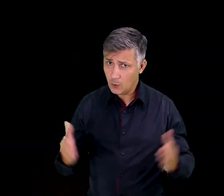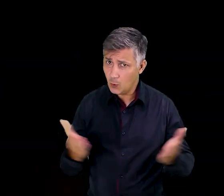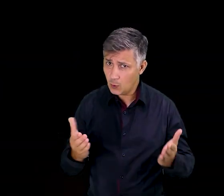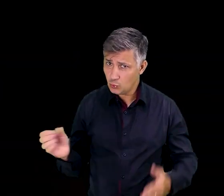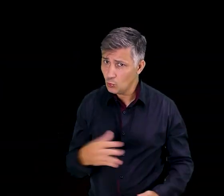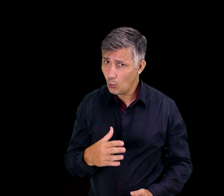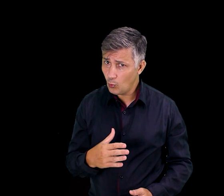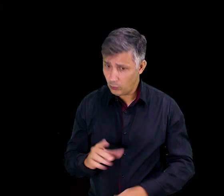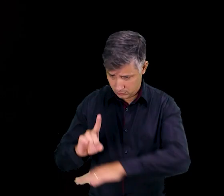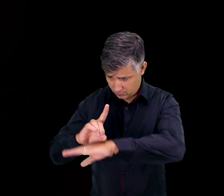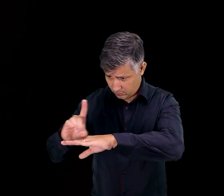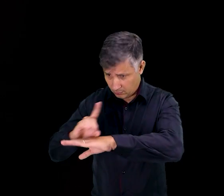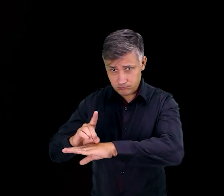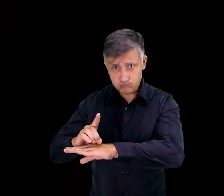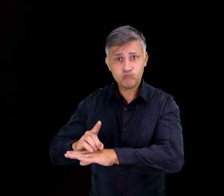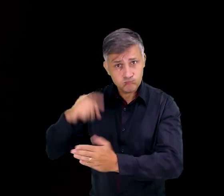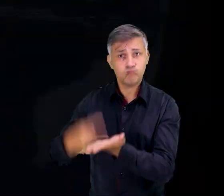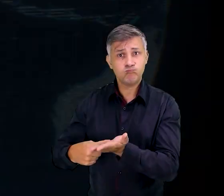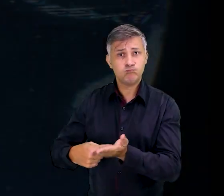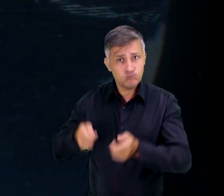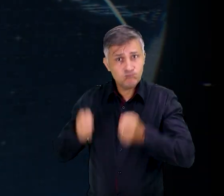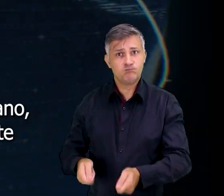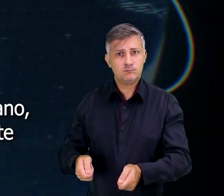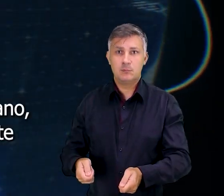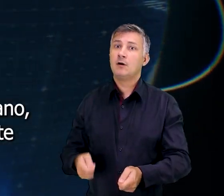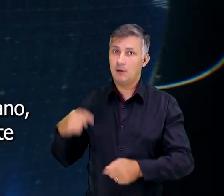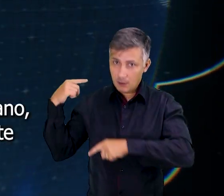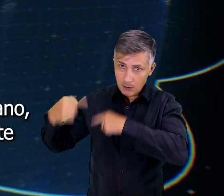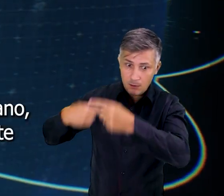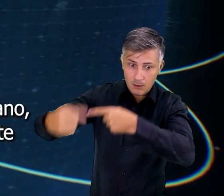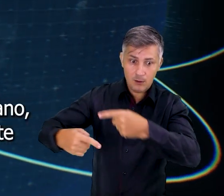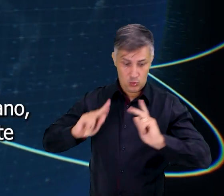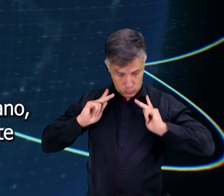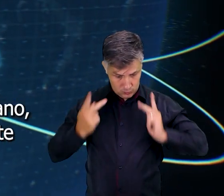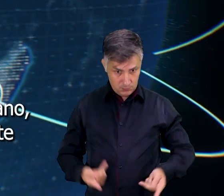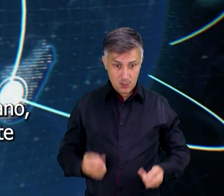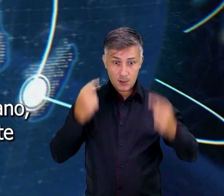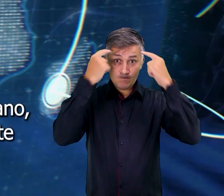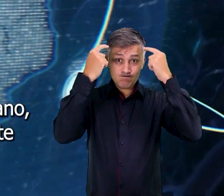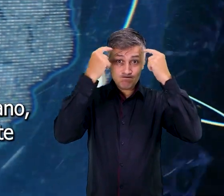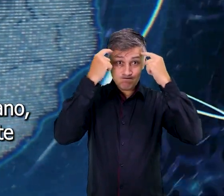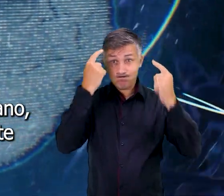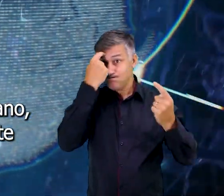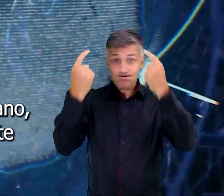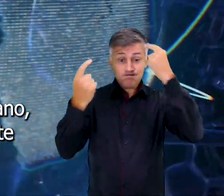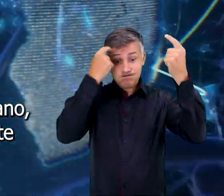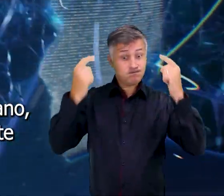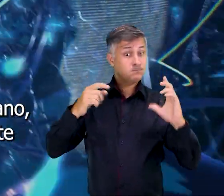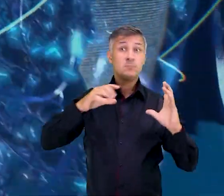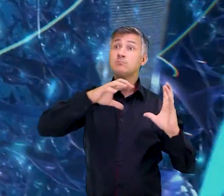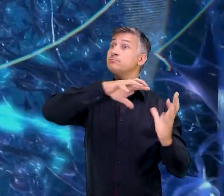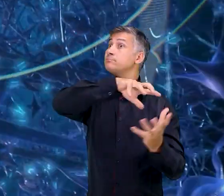Não é de hoje que o digital está estabelecido. Essa é uma construção do intelecto humano, uma mente global que